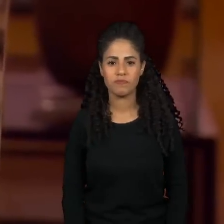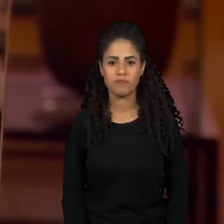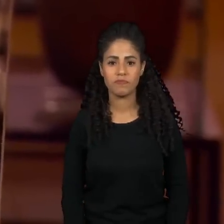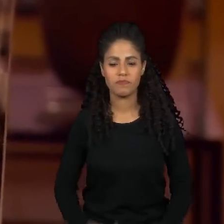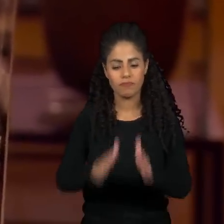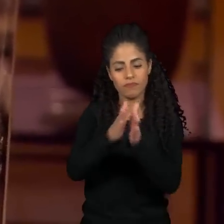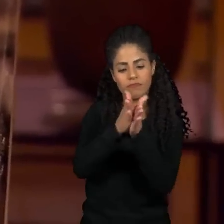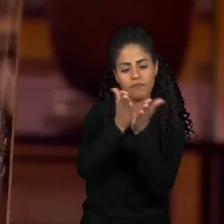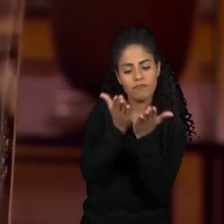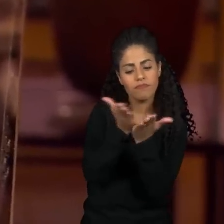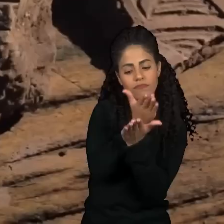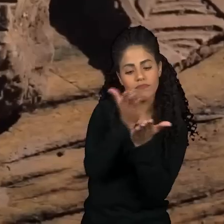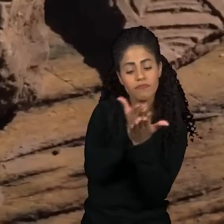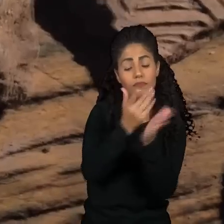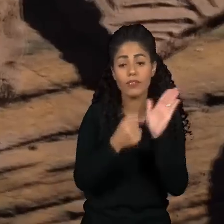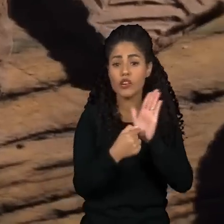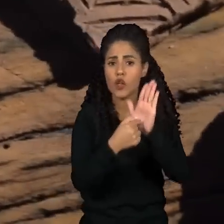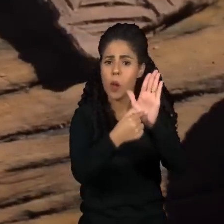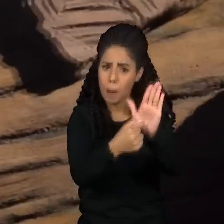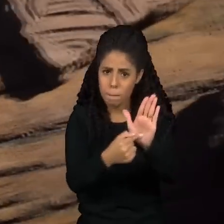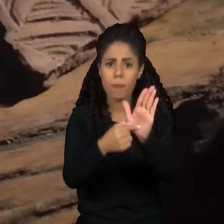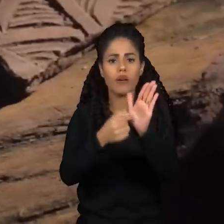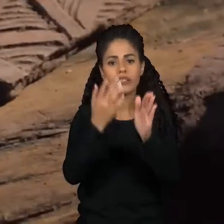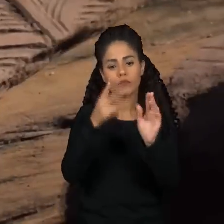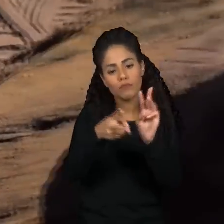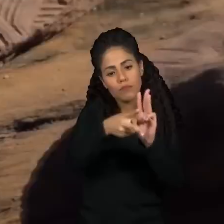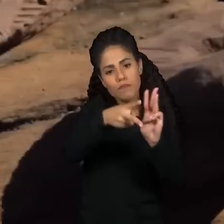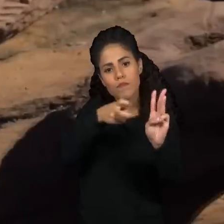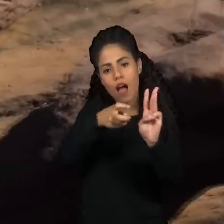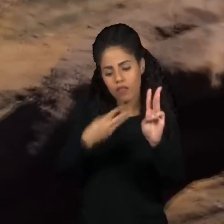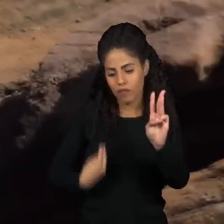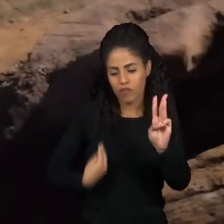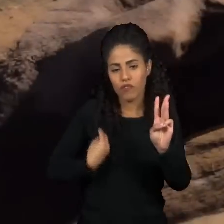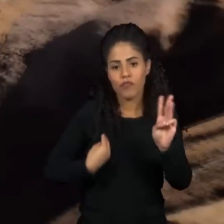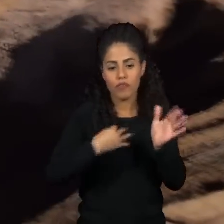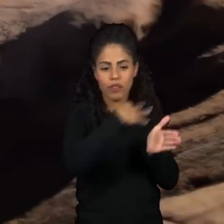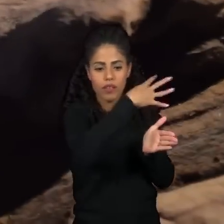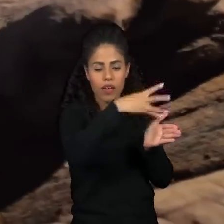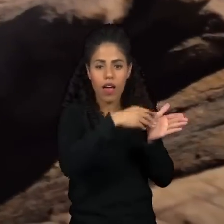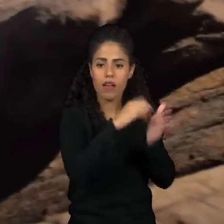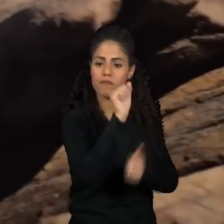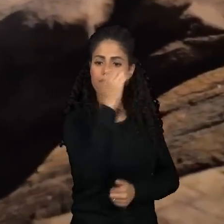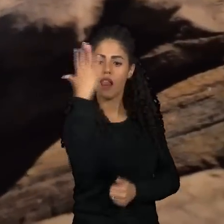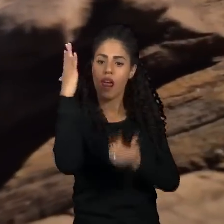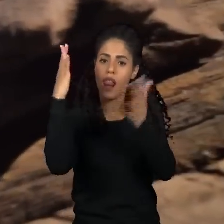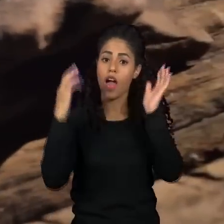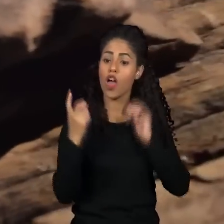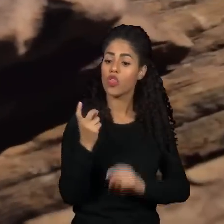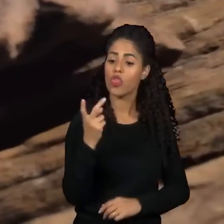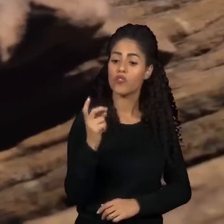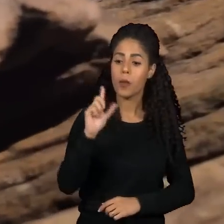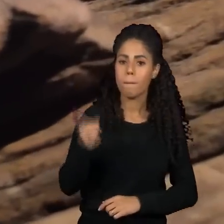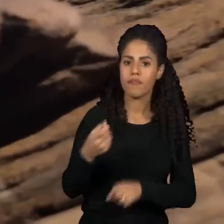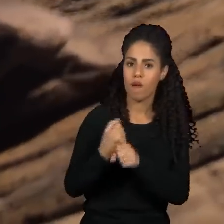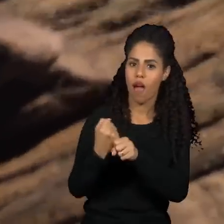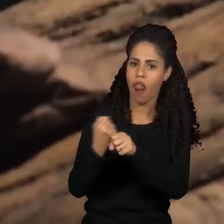Livro revela que ancestrais dos povos indígenas viviam na Amazônia há mais de 12 mil anos.